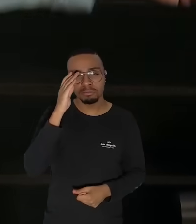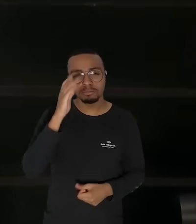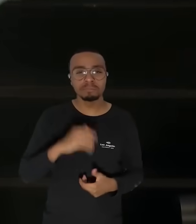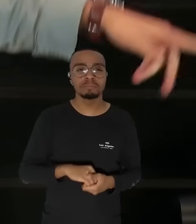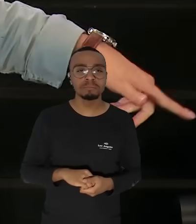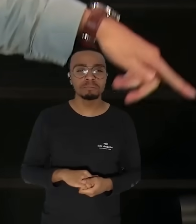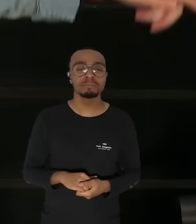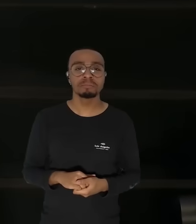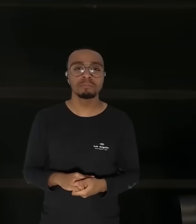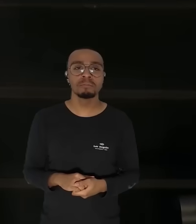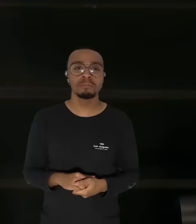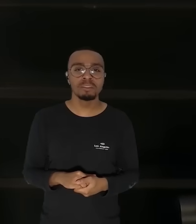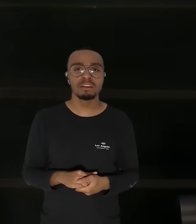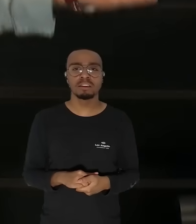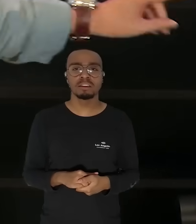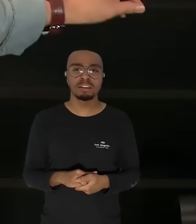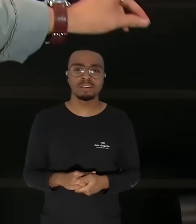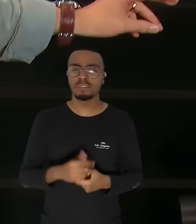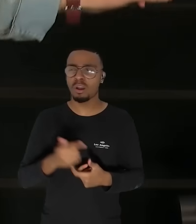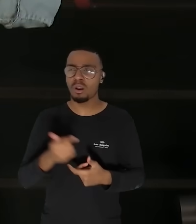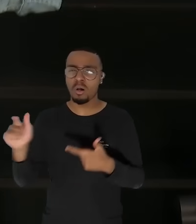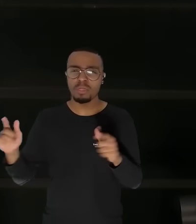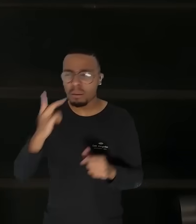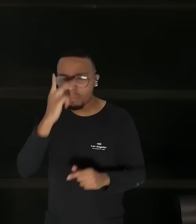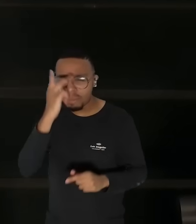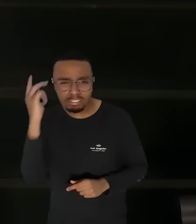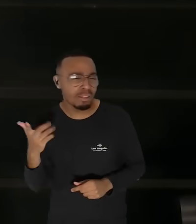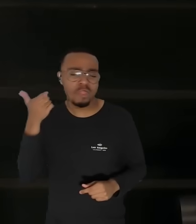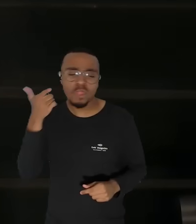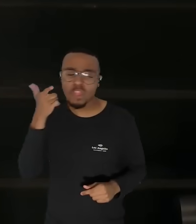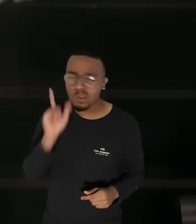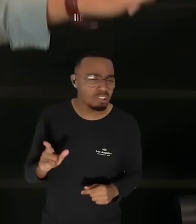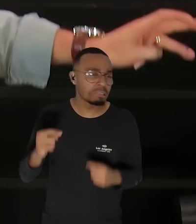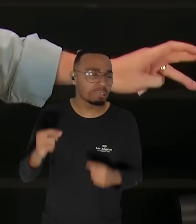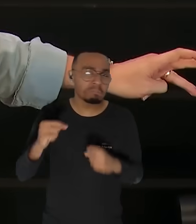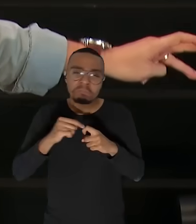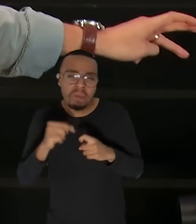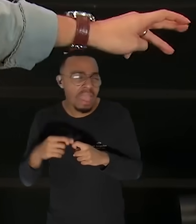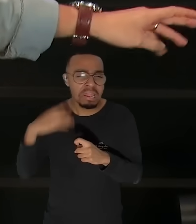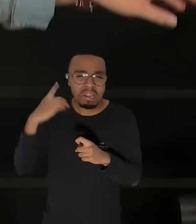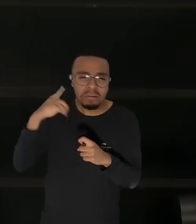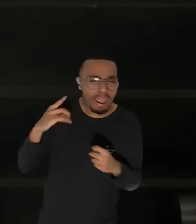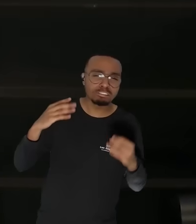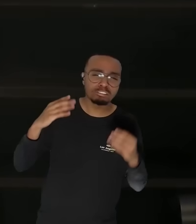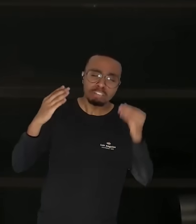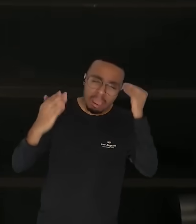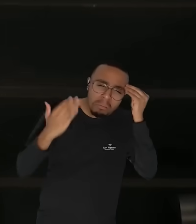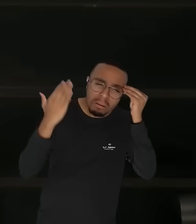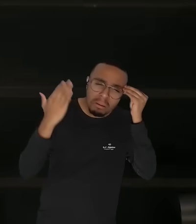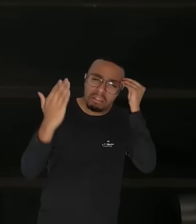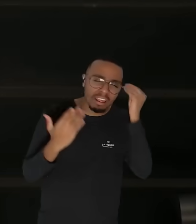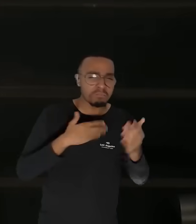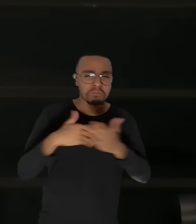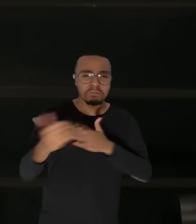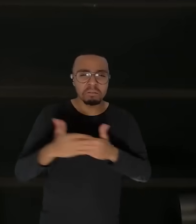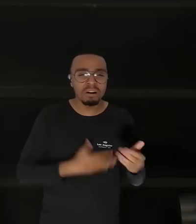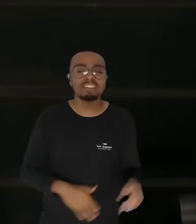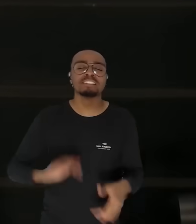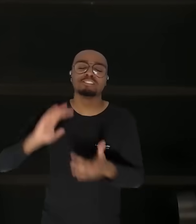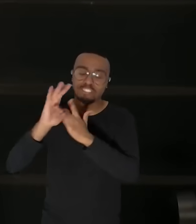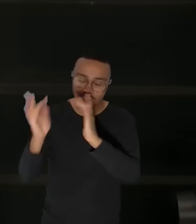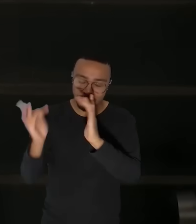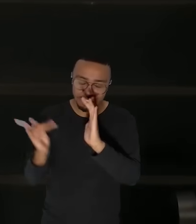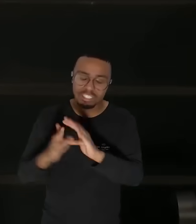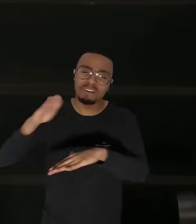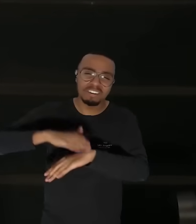o que médicos não fizeram, o que advogados não fizeram, o que psicanalistas não fizeram, do outro lado da praia eu vou fazer. Eu vou fazer um